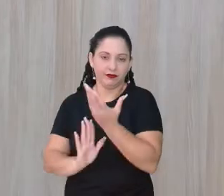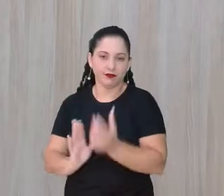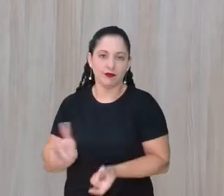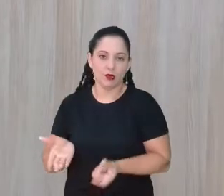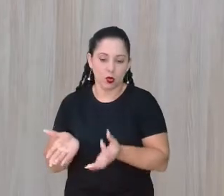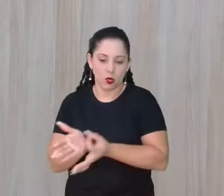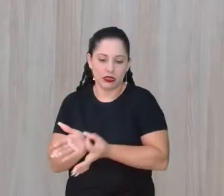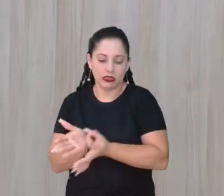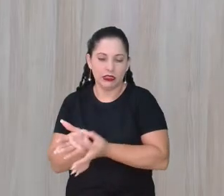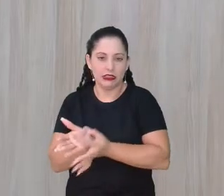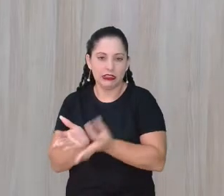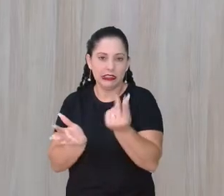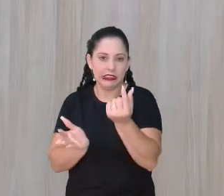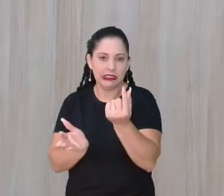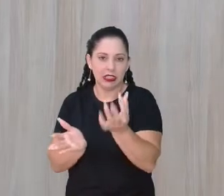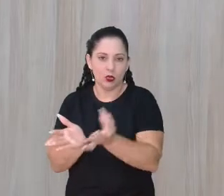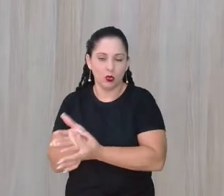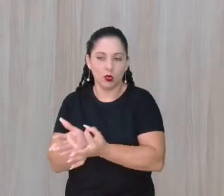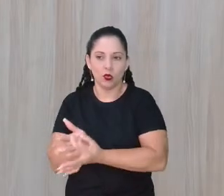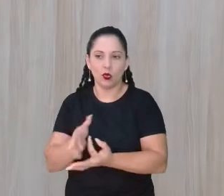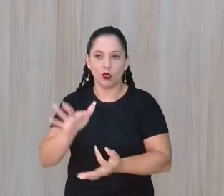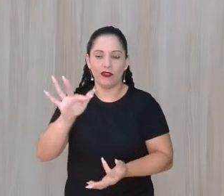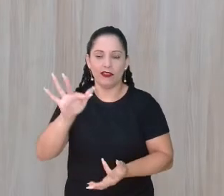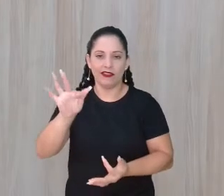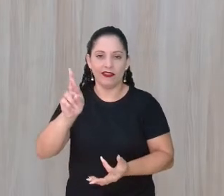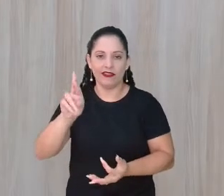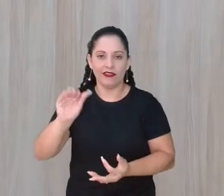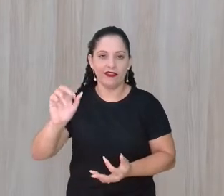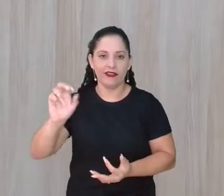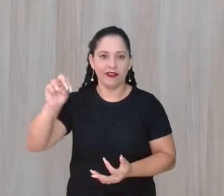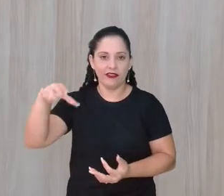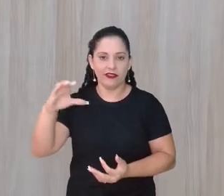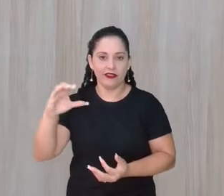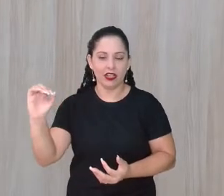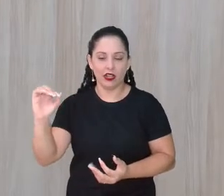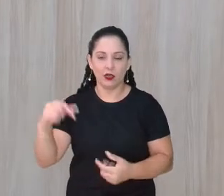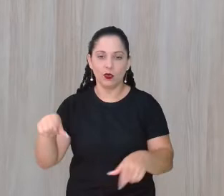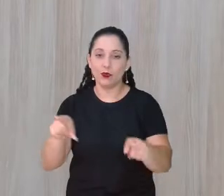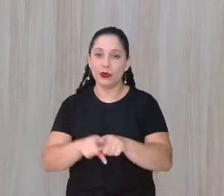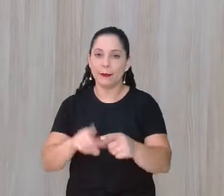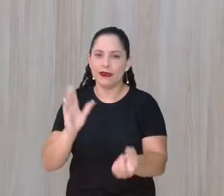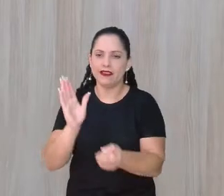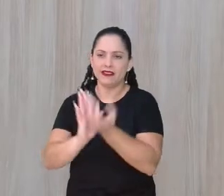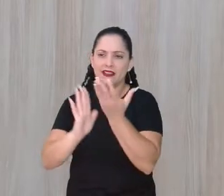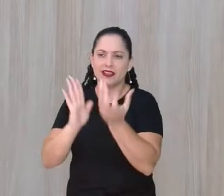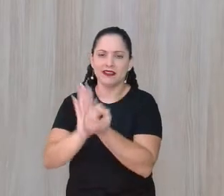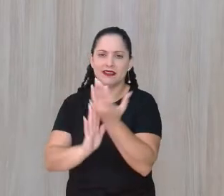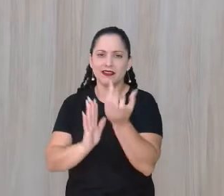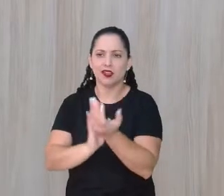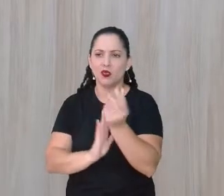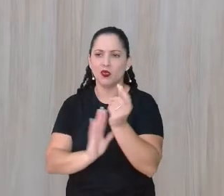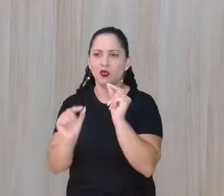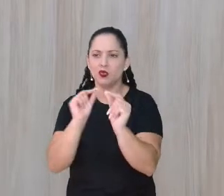franco, e o surgimento também desses liceus, né, o processo ali